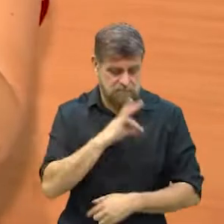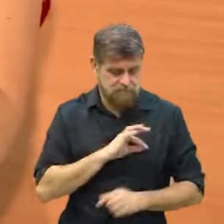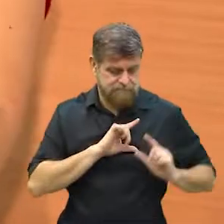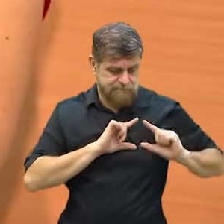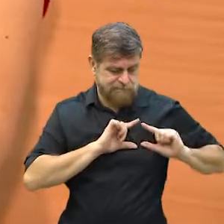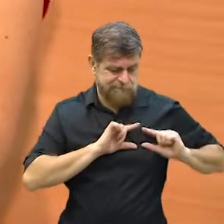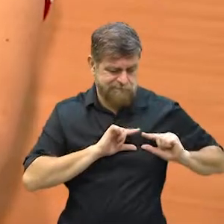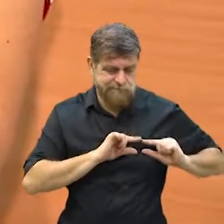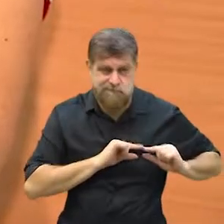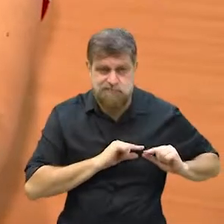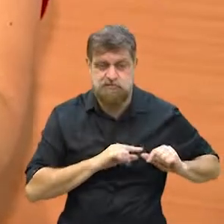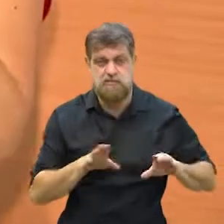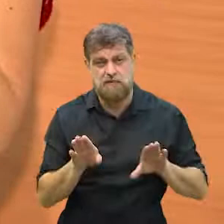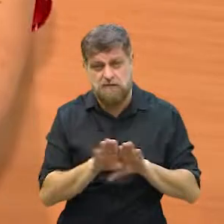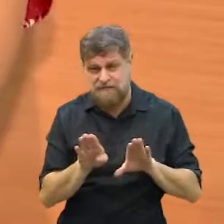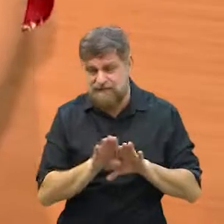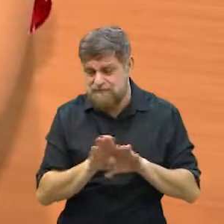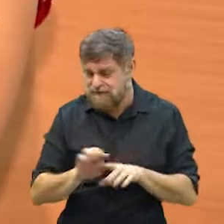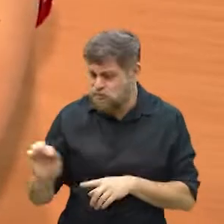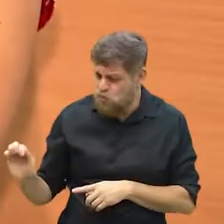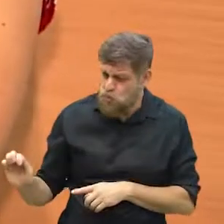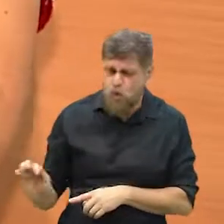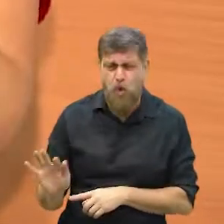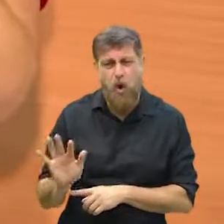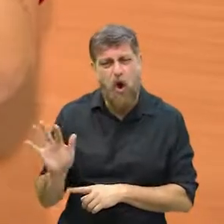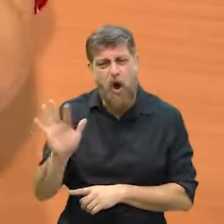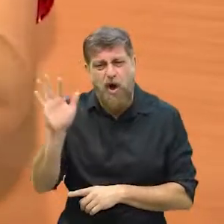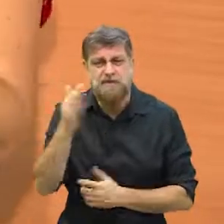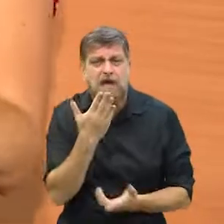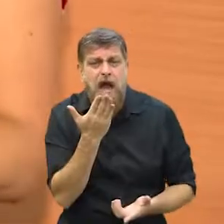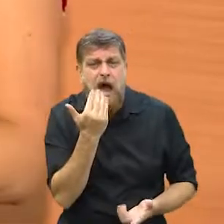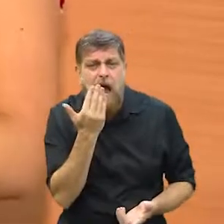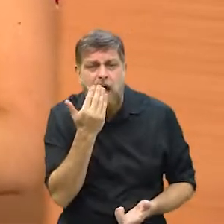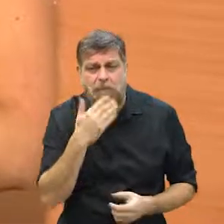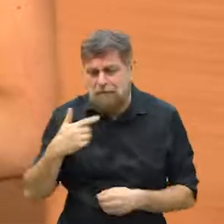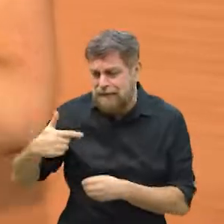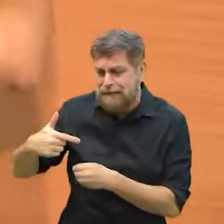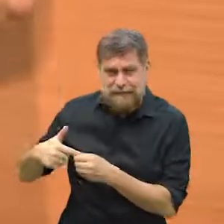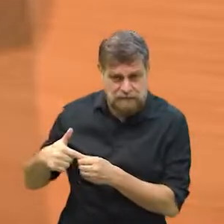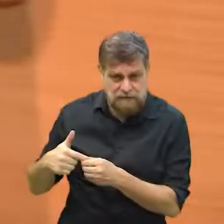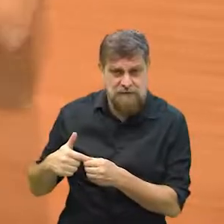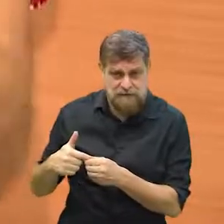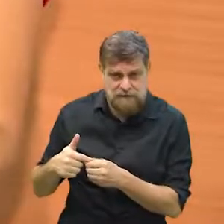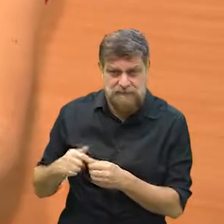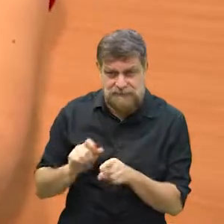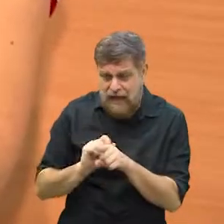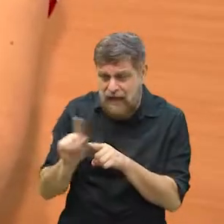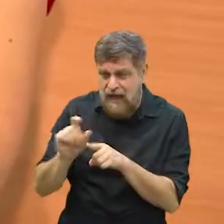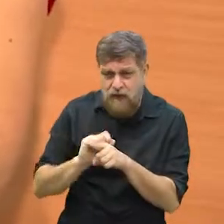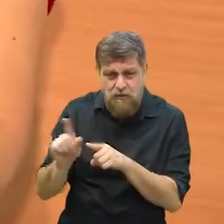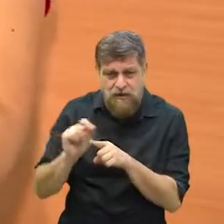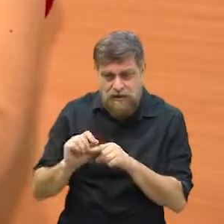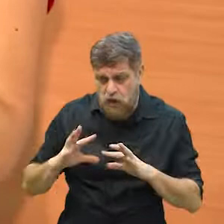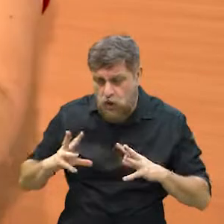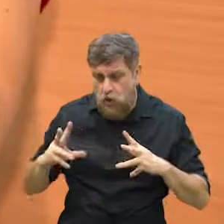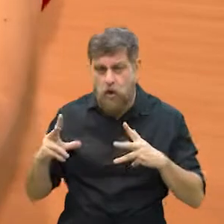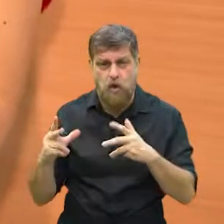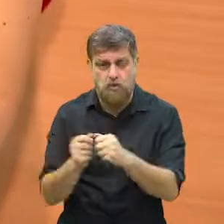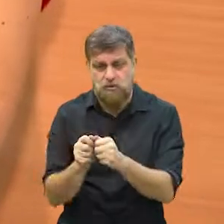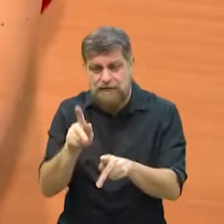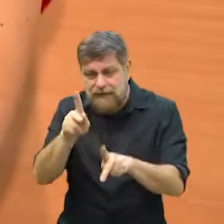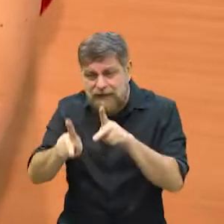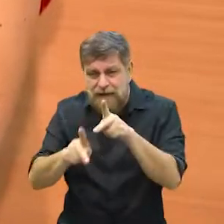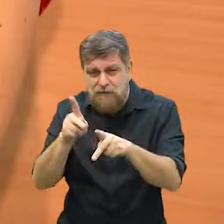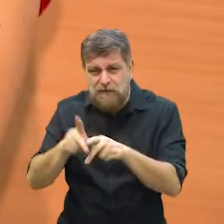de achatamento da renda, do alto custo do que a comida, a gasolina, o aluguel, enfim, tudo